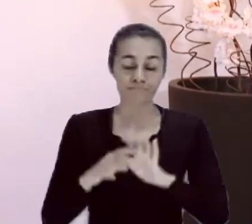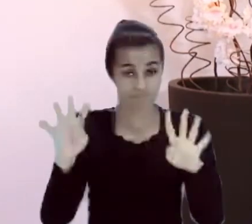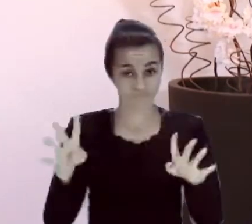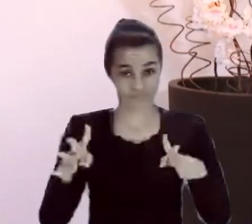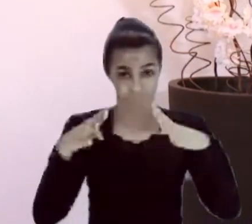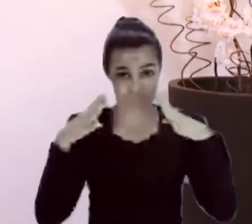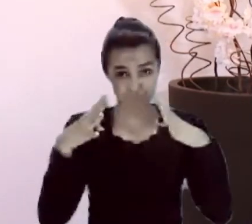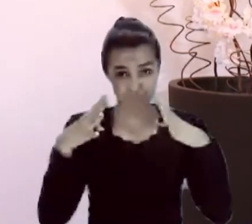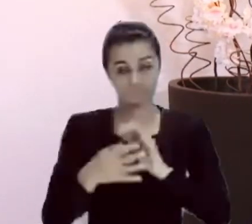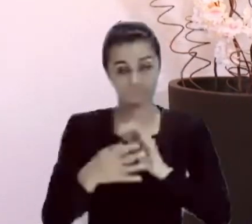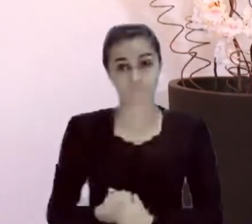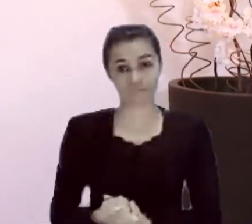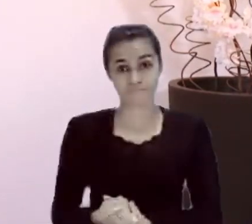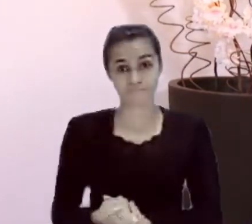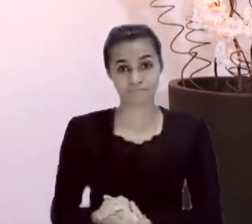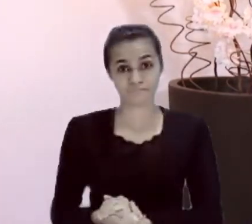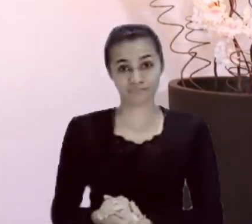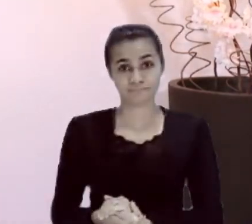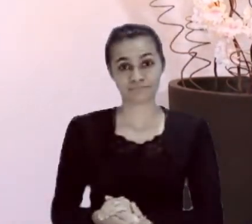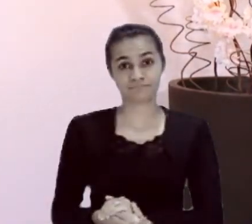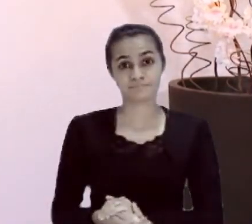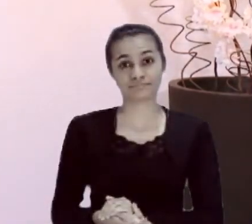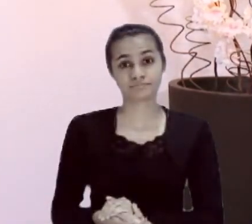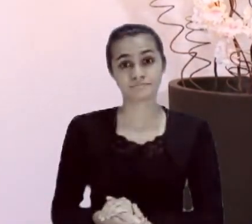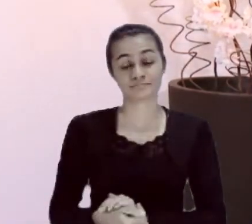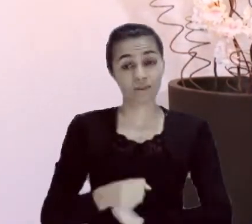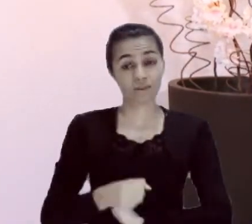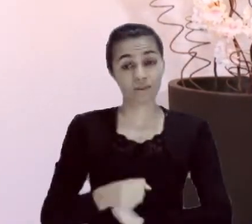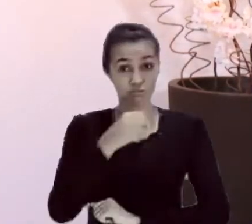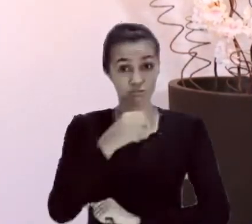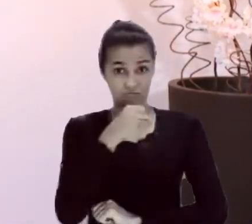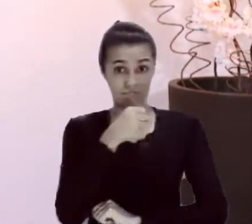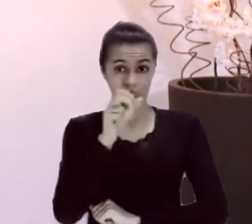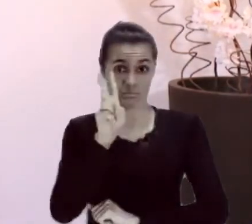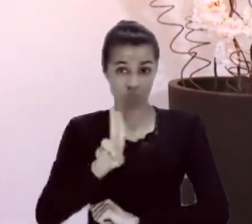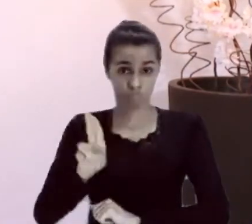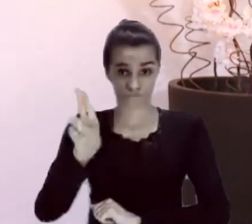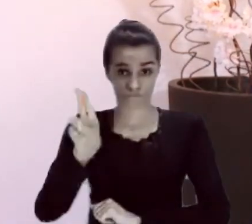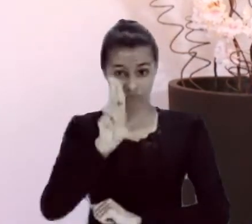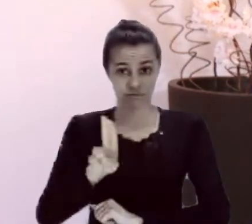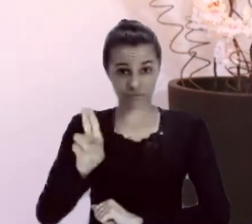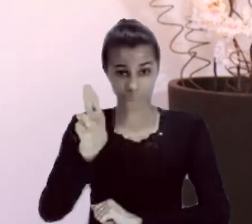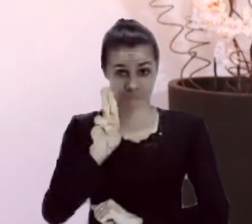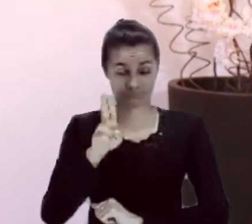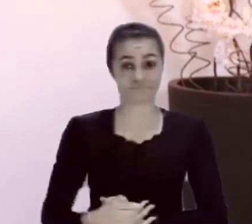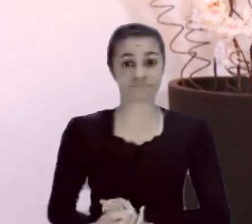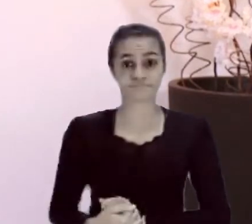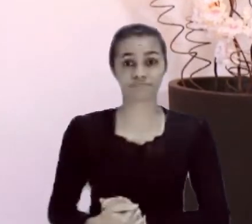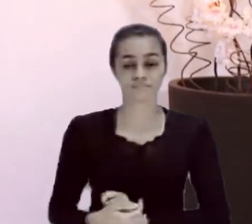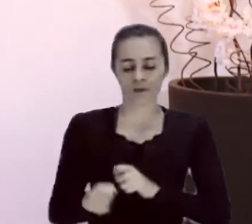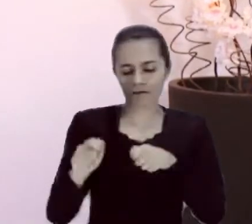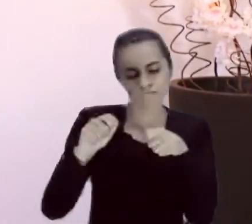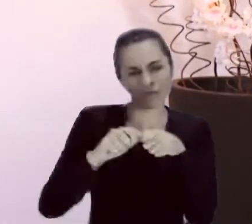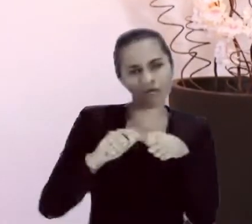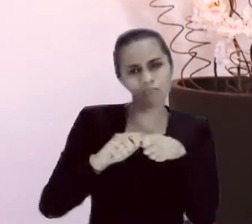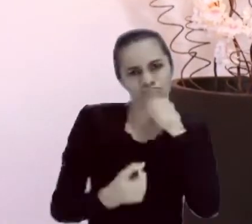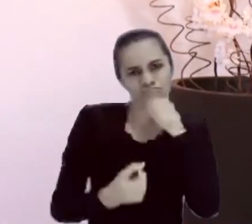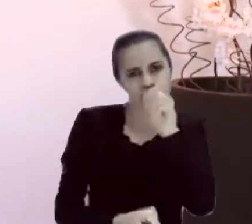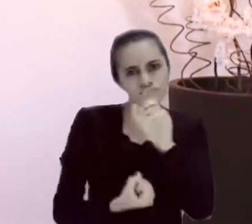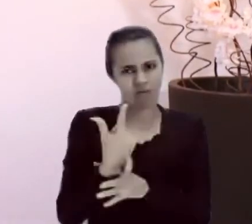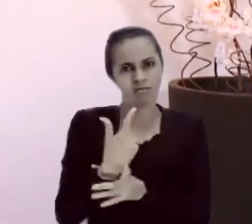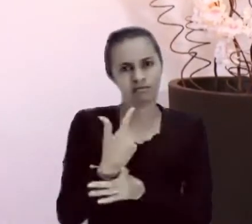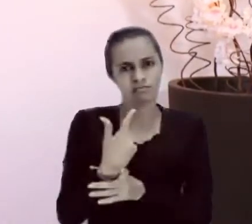Este microfone, pelo qual eu estou falando, ele foi desenvolvido para captar a minha